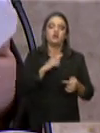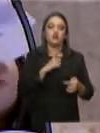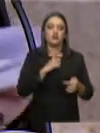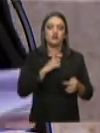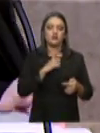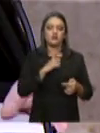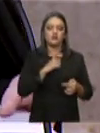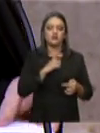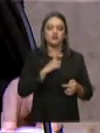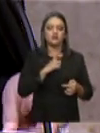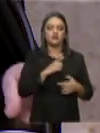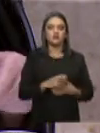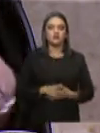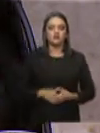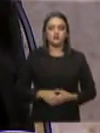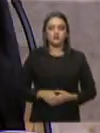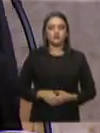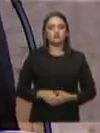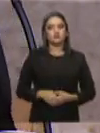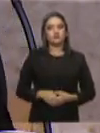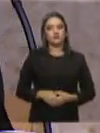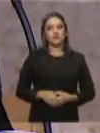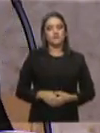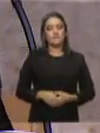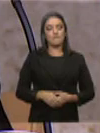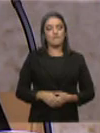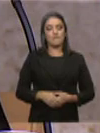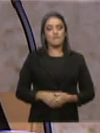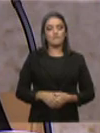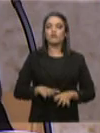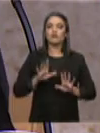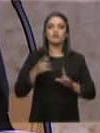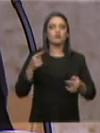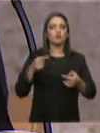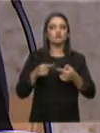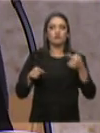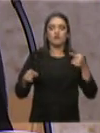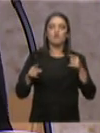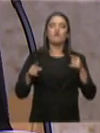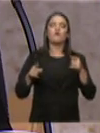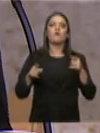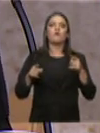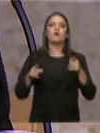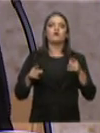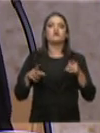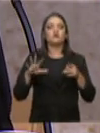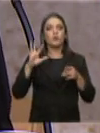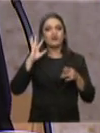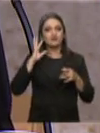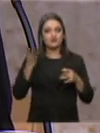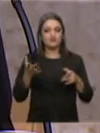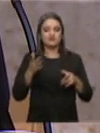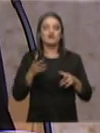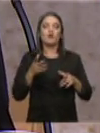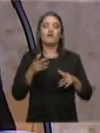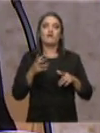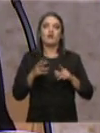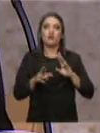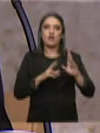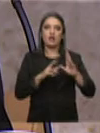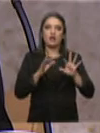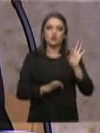a inaplicabilidade daquela compreensão às relações jurídicas de trato sucessivo, notadamente